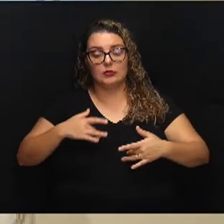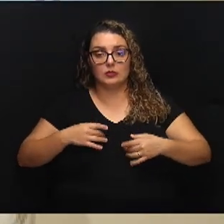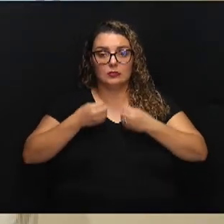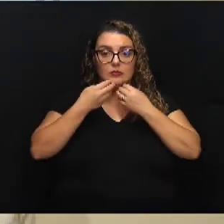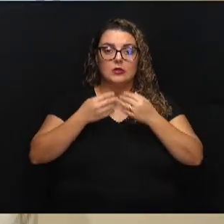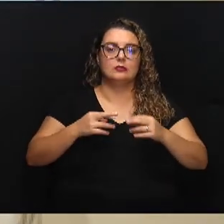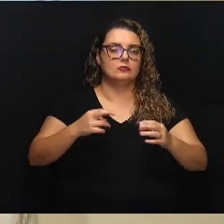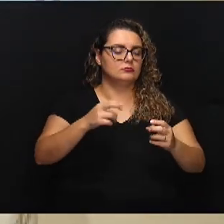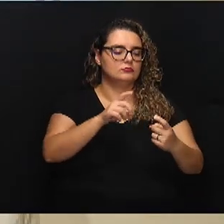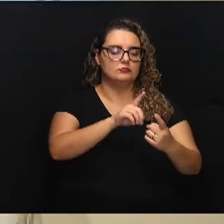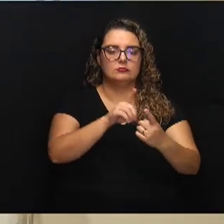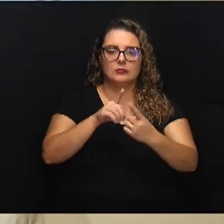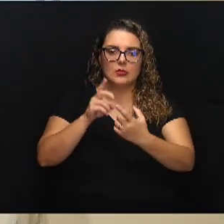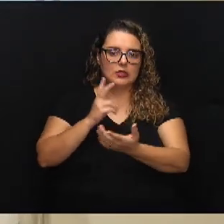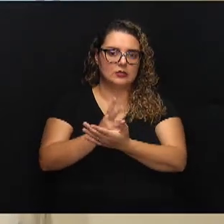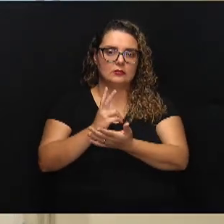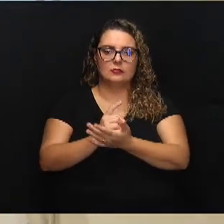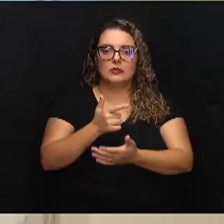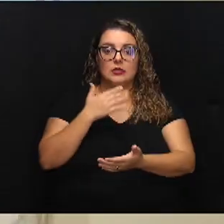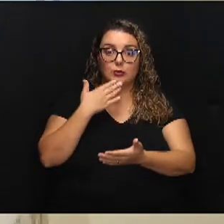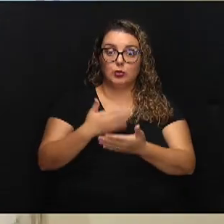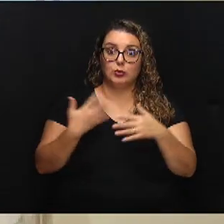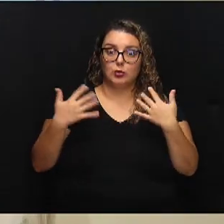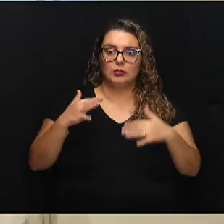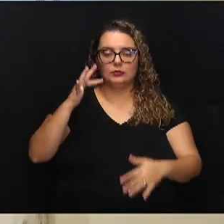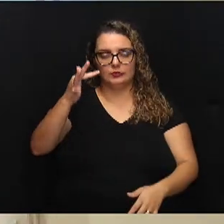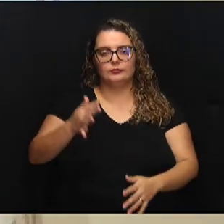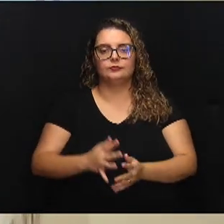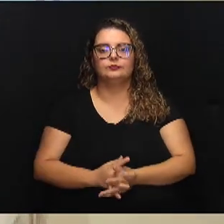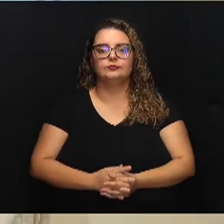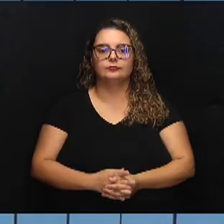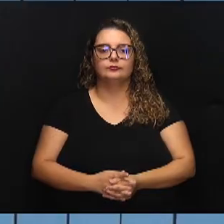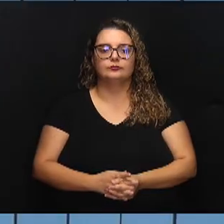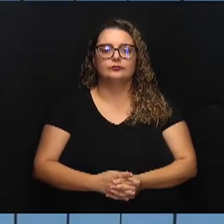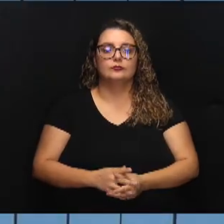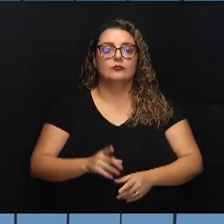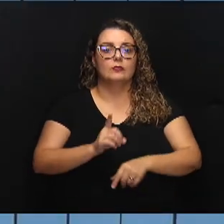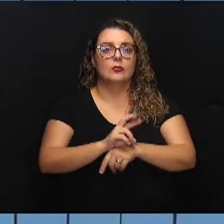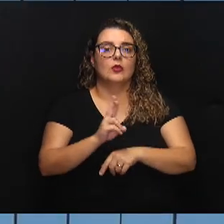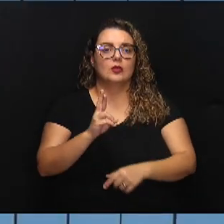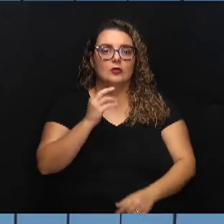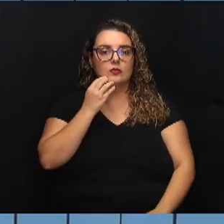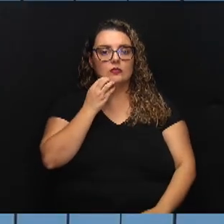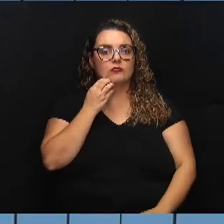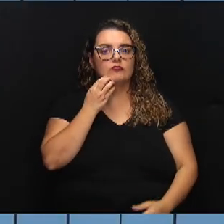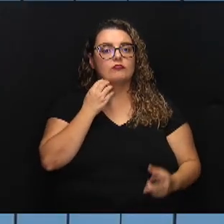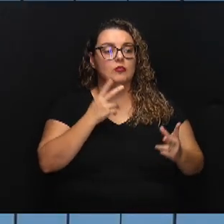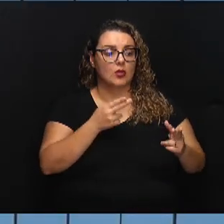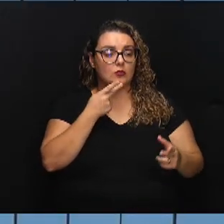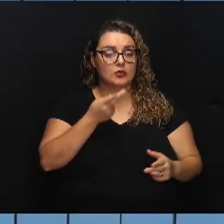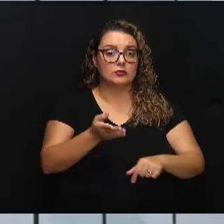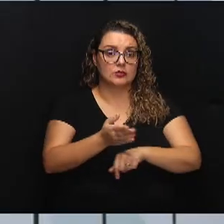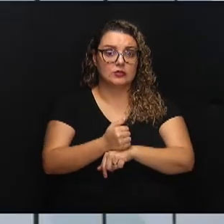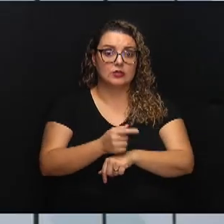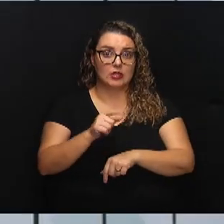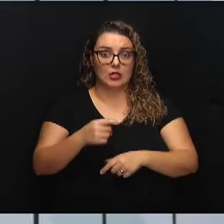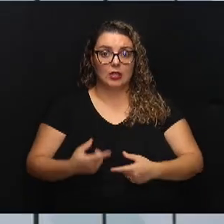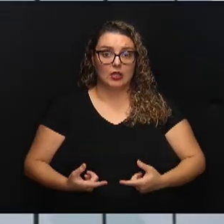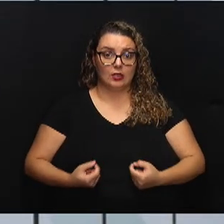médicos para não ter nenhuma surpresa no futuro. Doutora, como a gente disse, né, ele é um